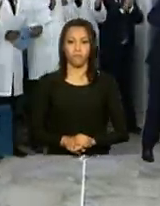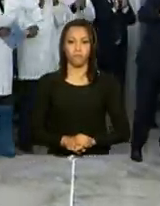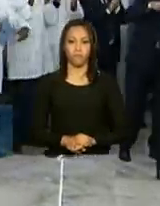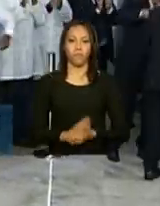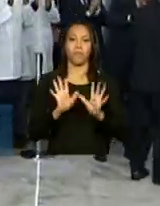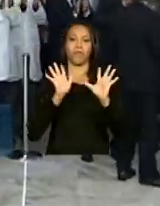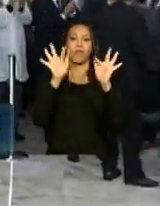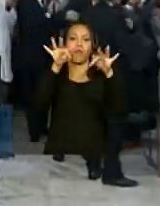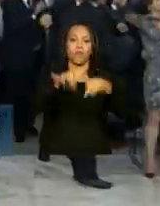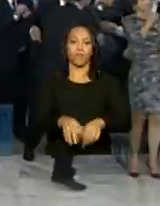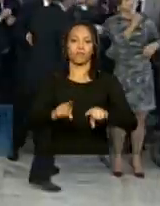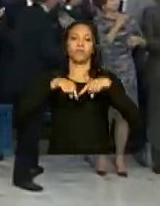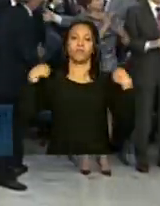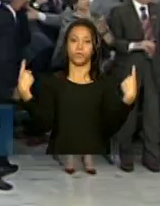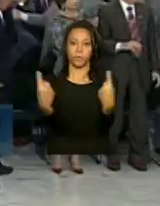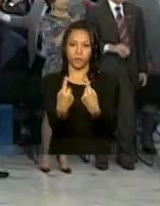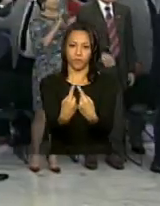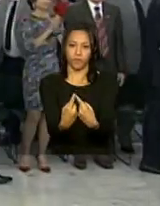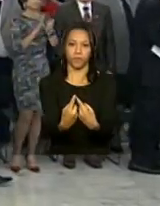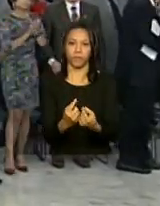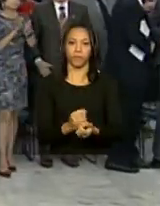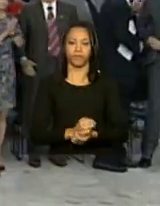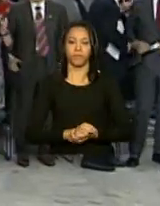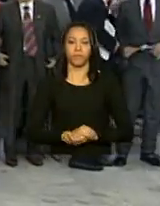Está encerrada esta cerimônia.